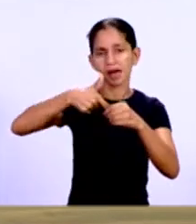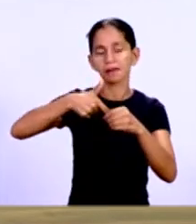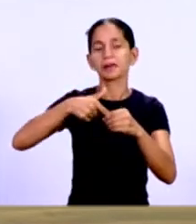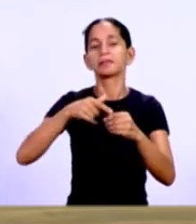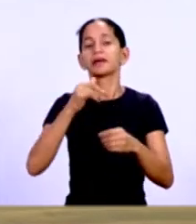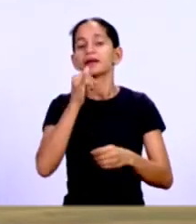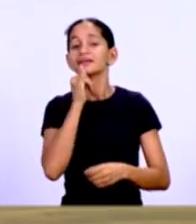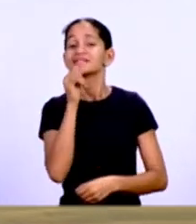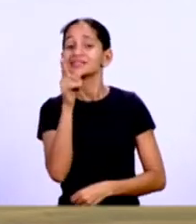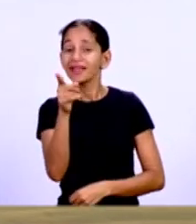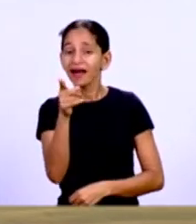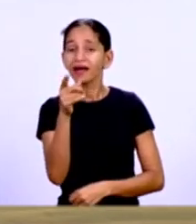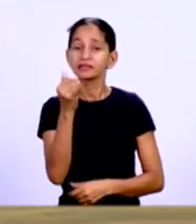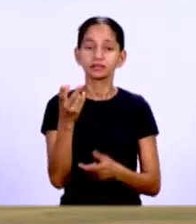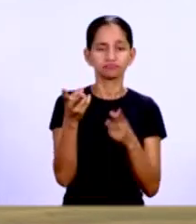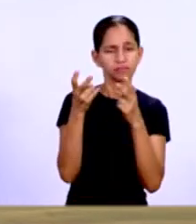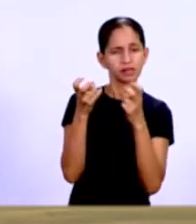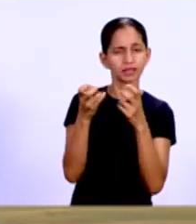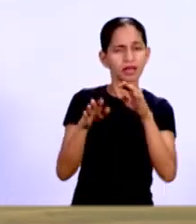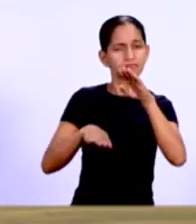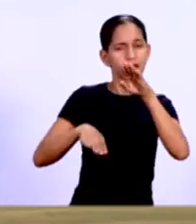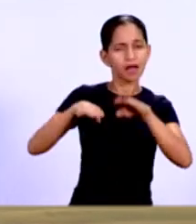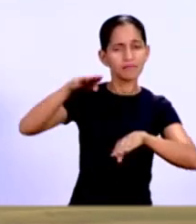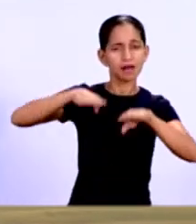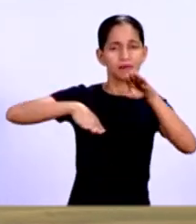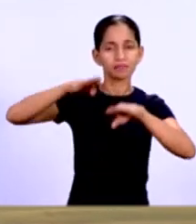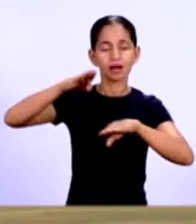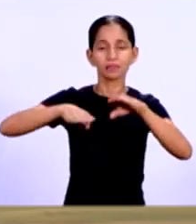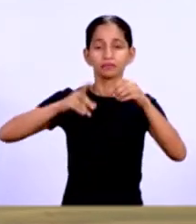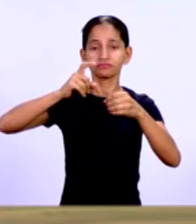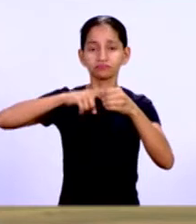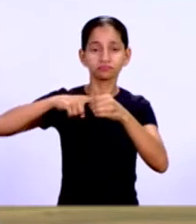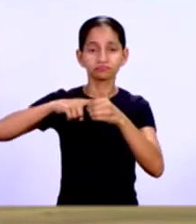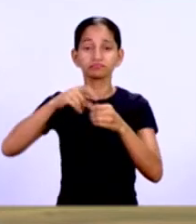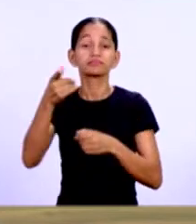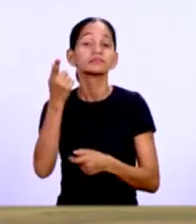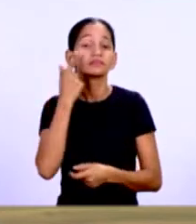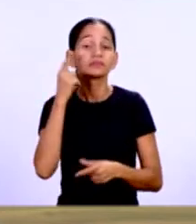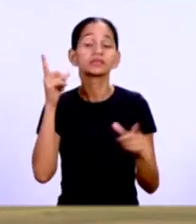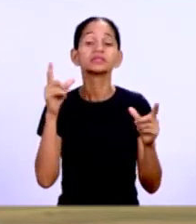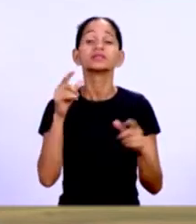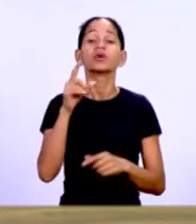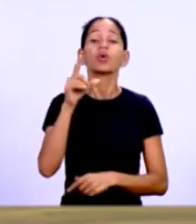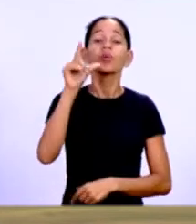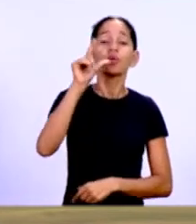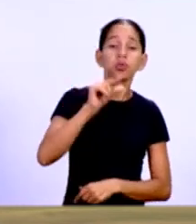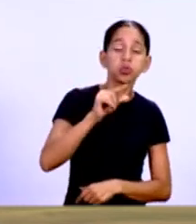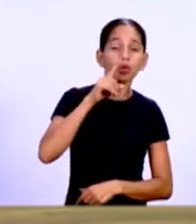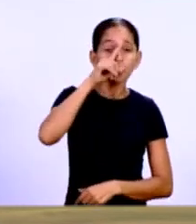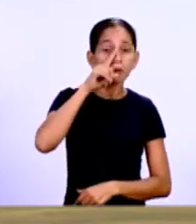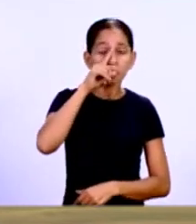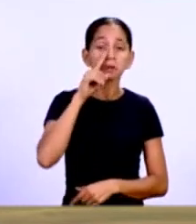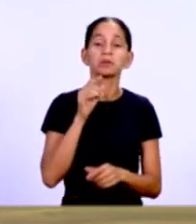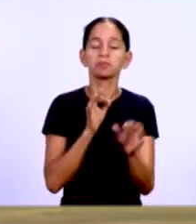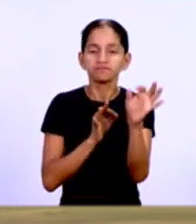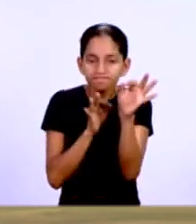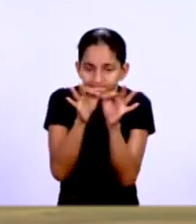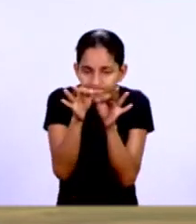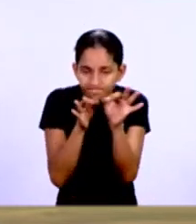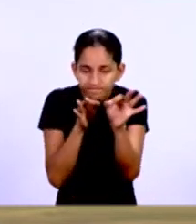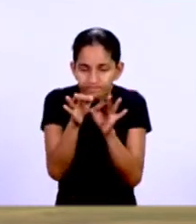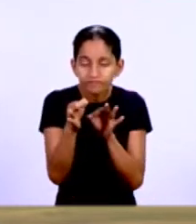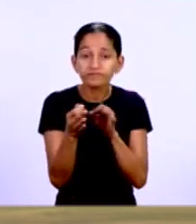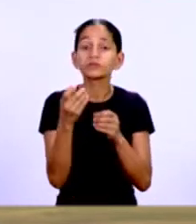se você começar a perceber alguma oscilação que a ação pode cair, uma mitigação do risco seria você deixar programado um valor automático